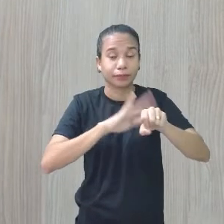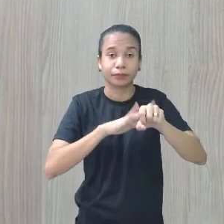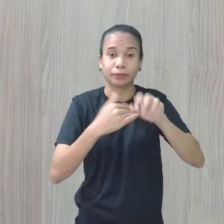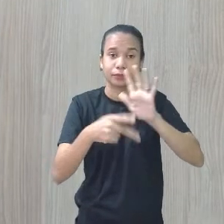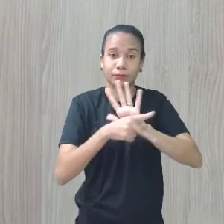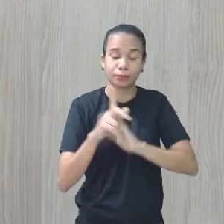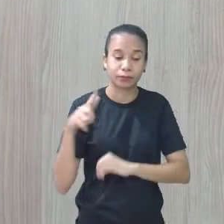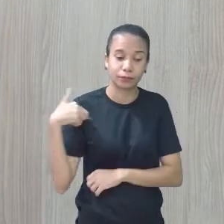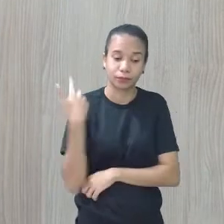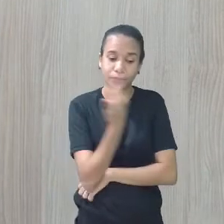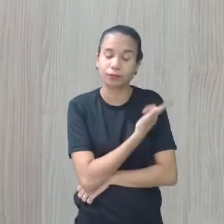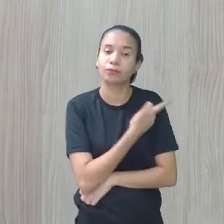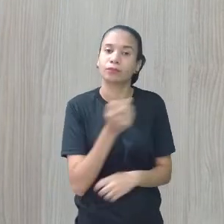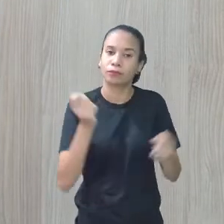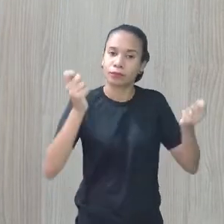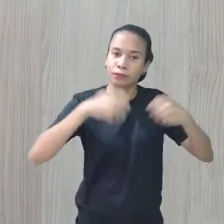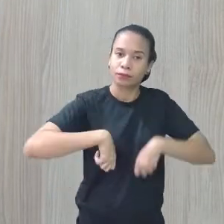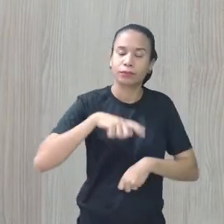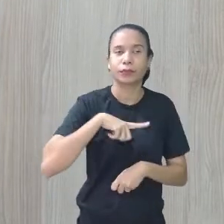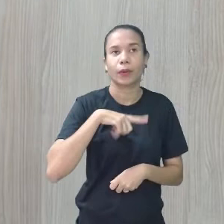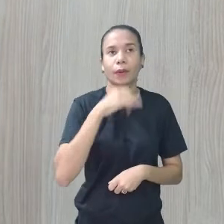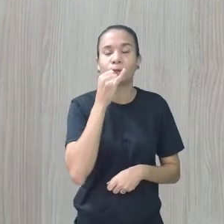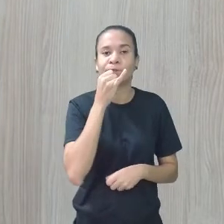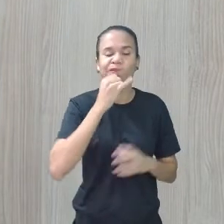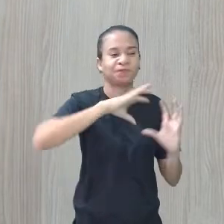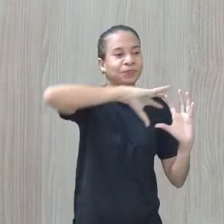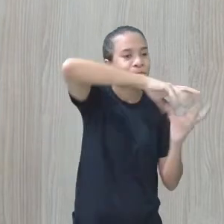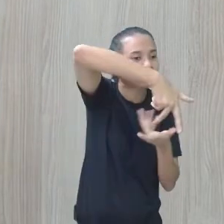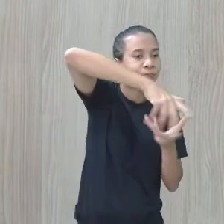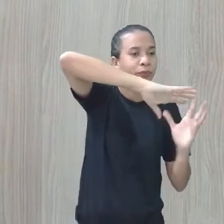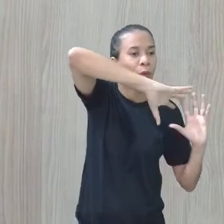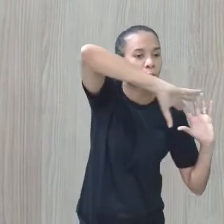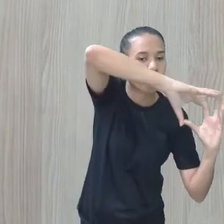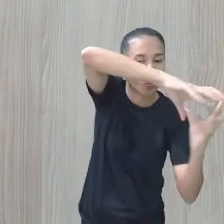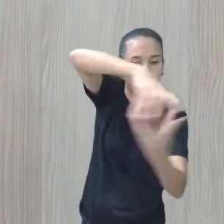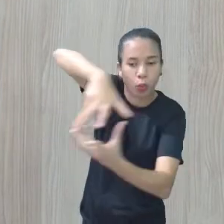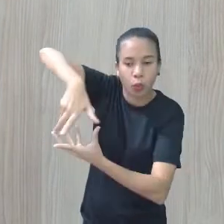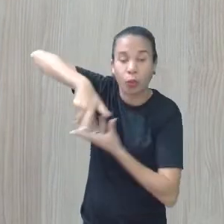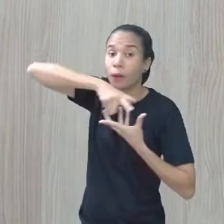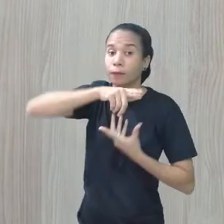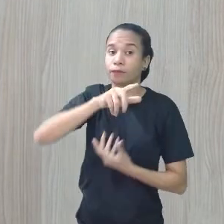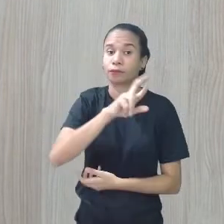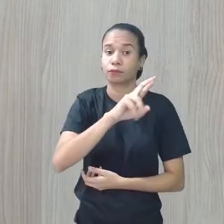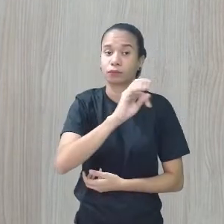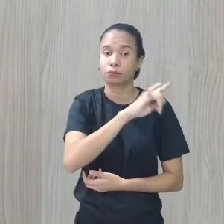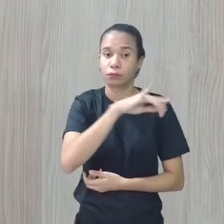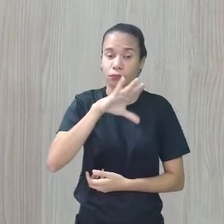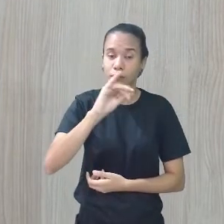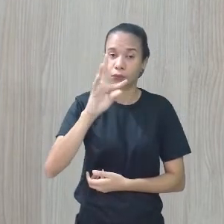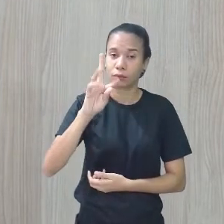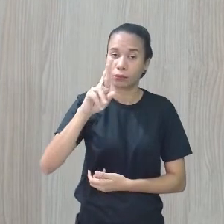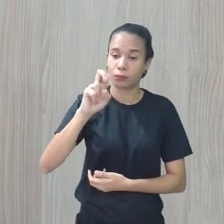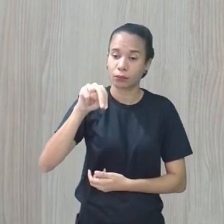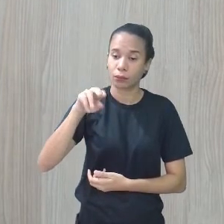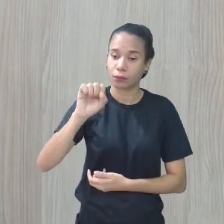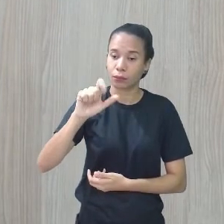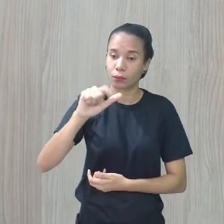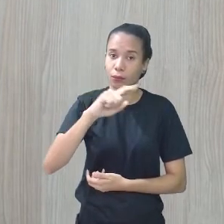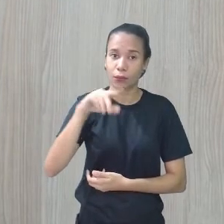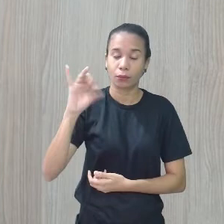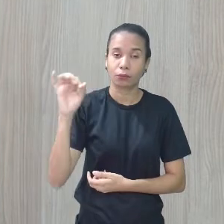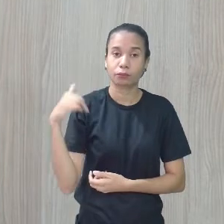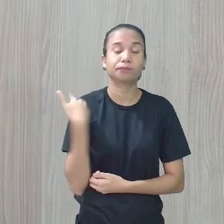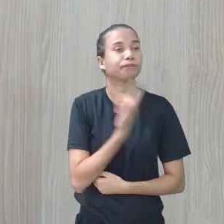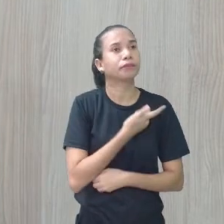situações que nós podemos trazer o movimento de rotação, de translação, e ela está em constante movimento e nós não estamos,